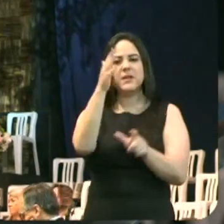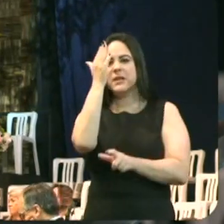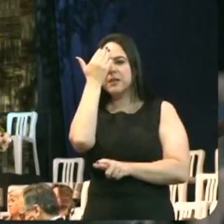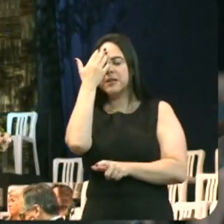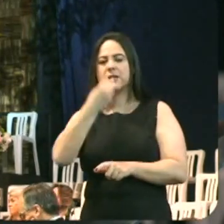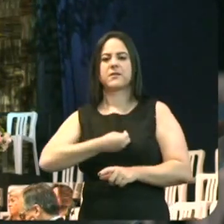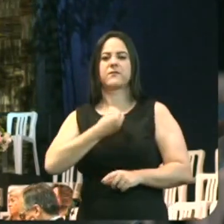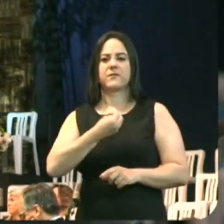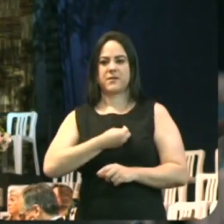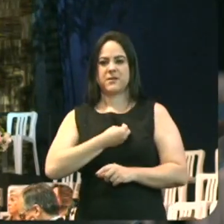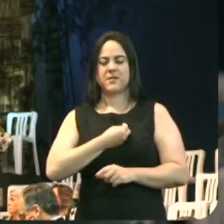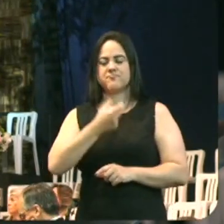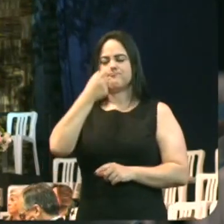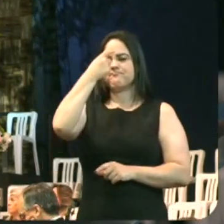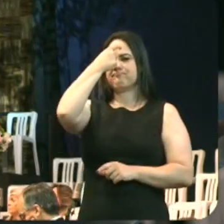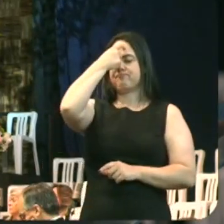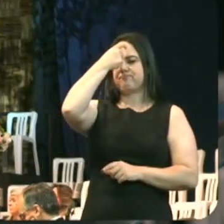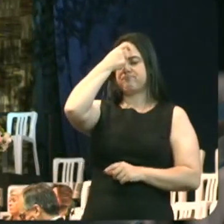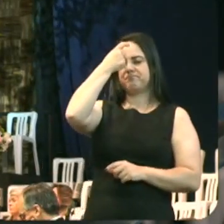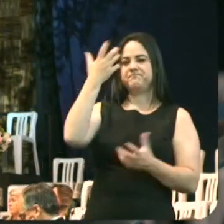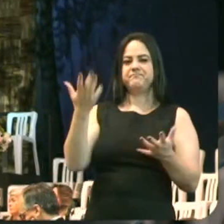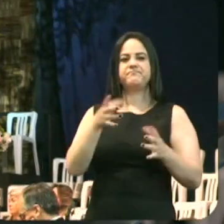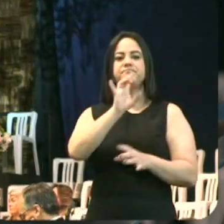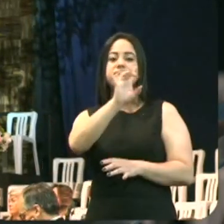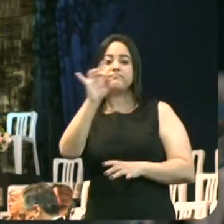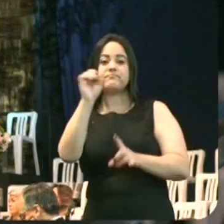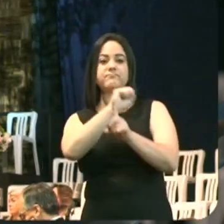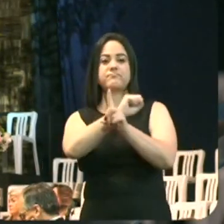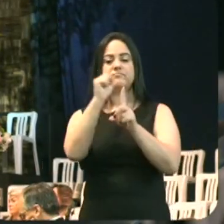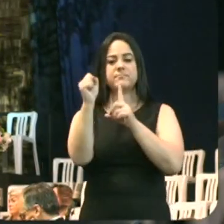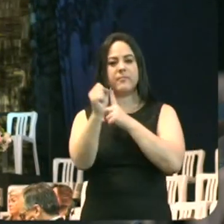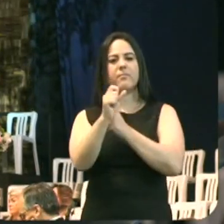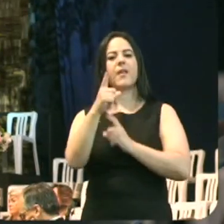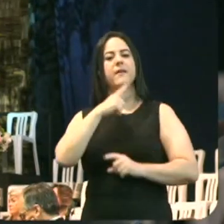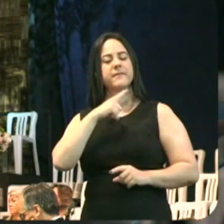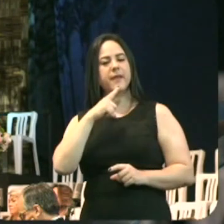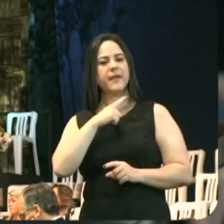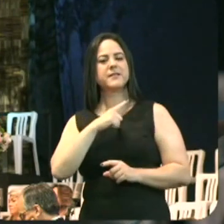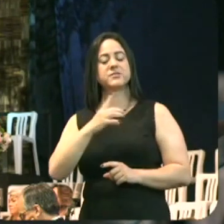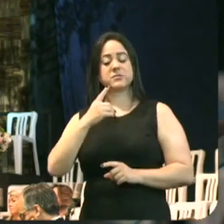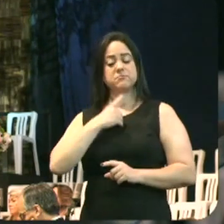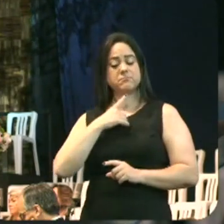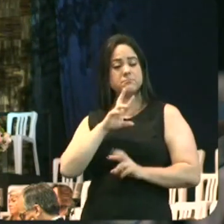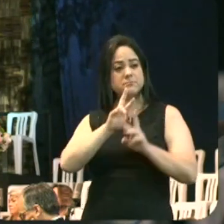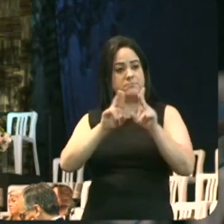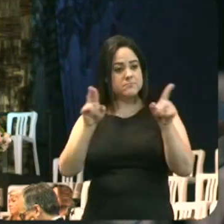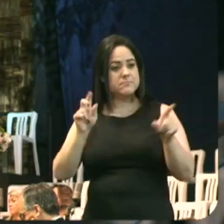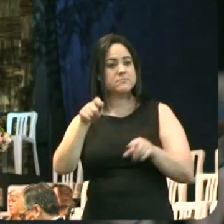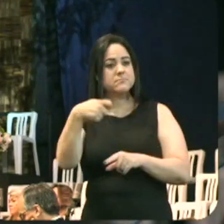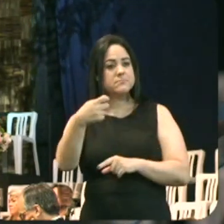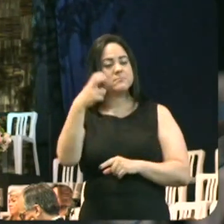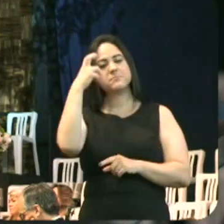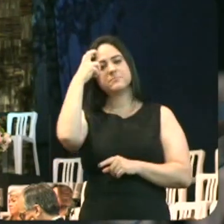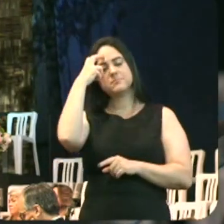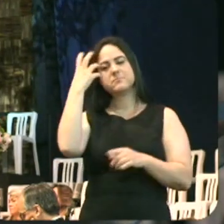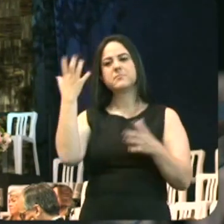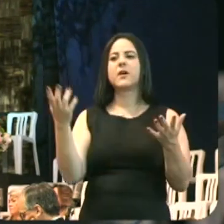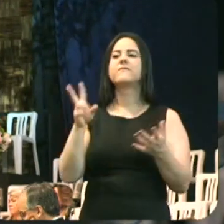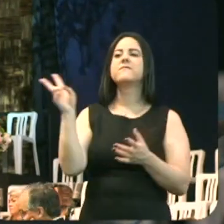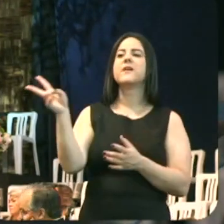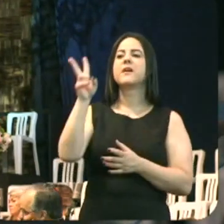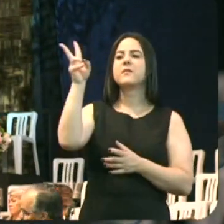entendem a vida. Então, em cada sociedade, a gente vai ter um discernimento diferente. Então, quais são